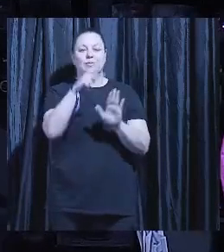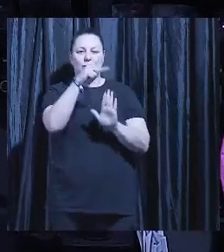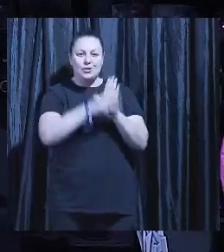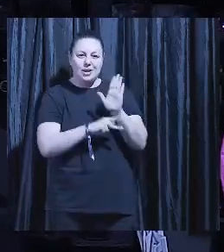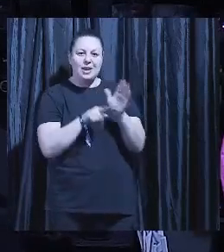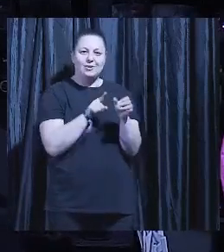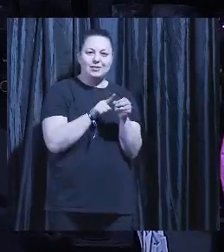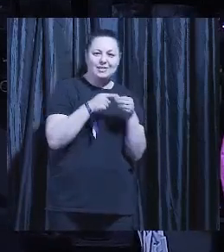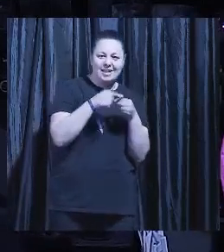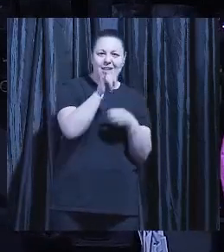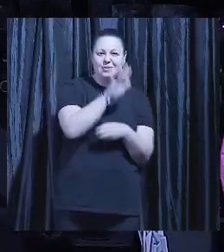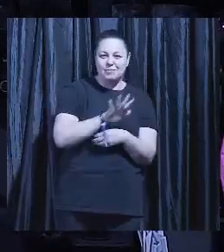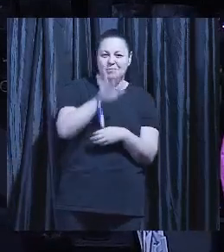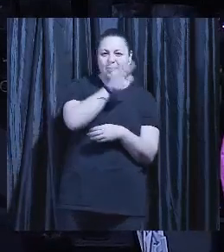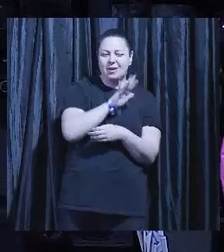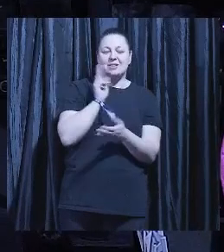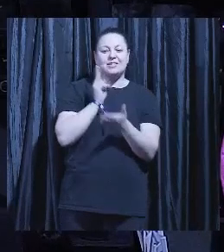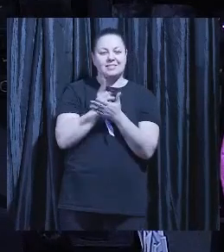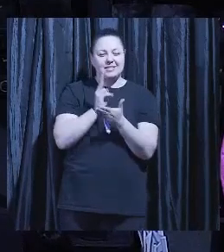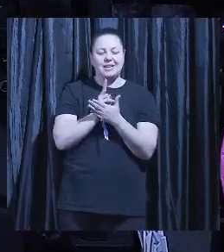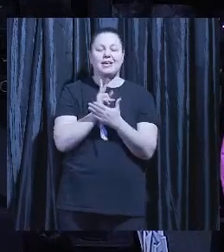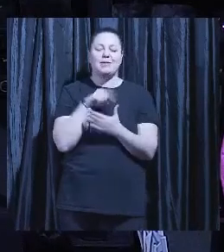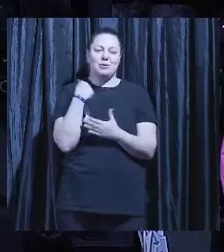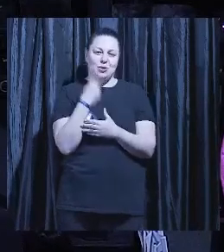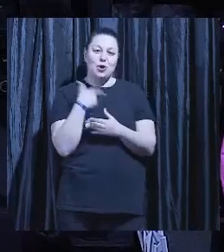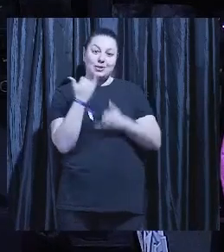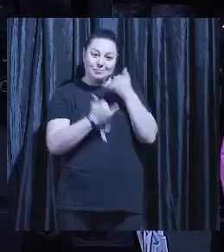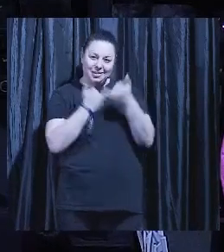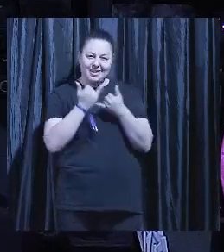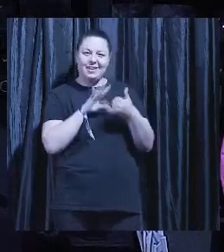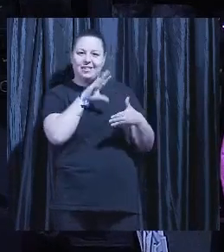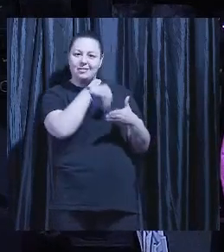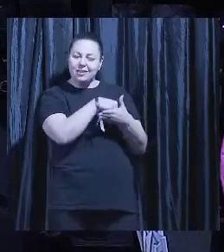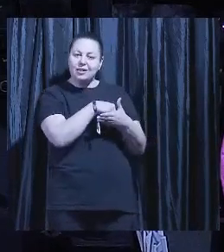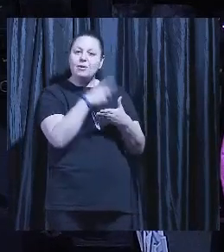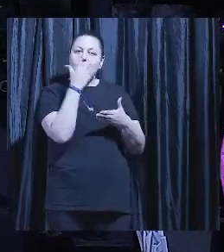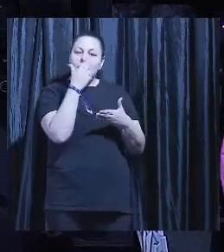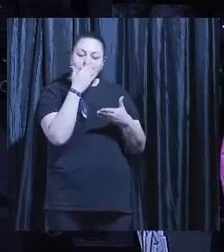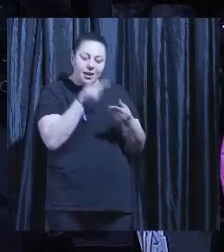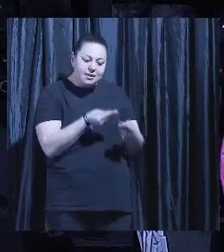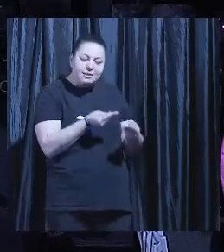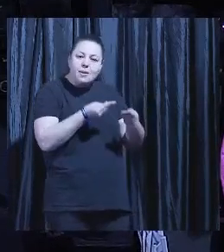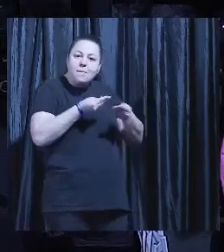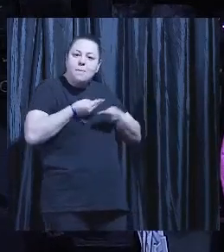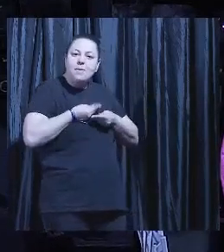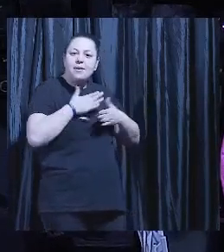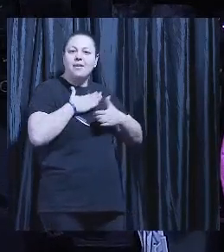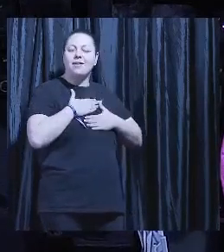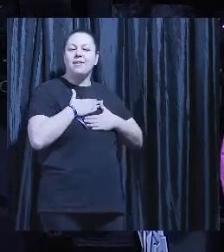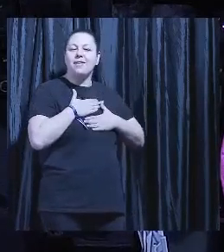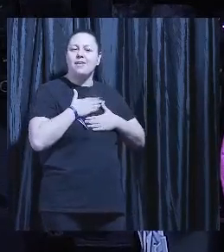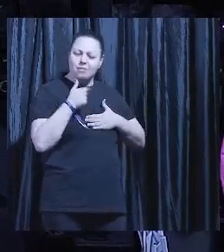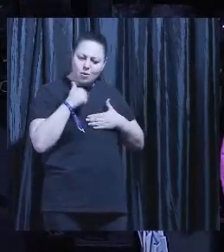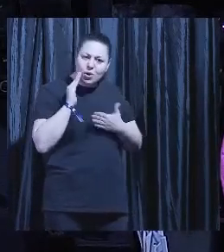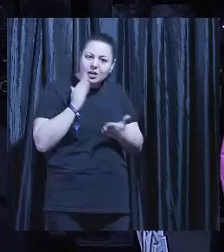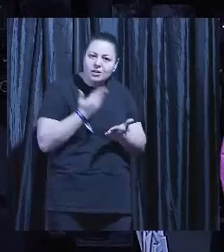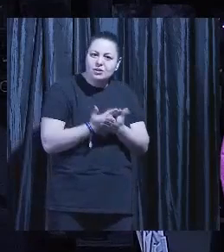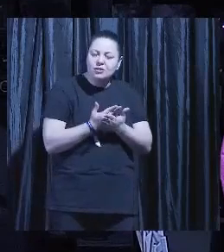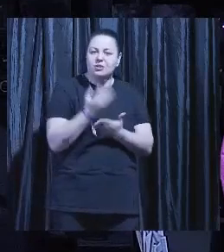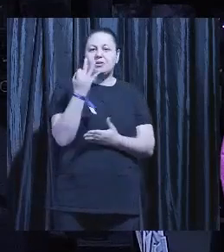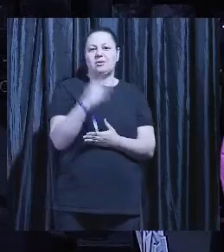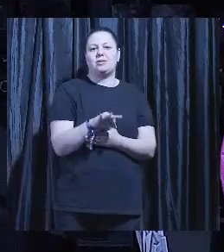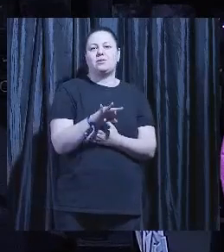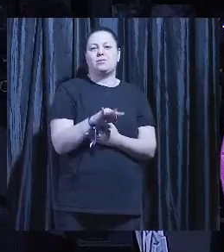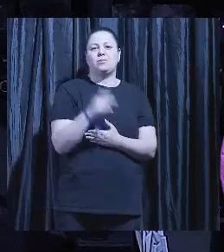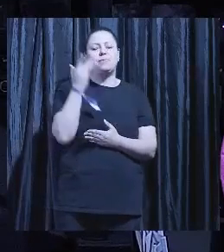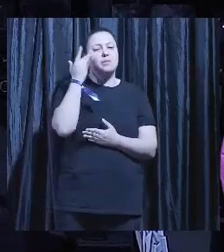a gente brinca dentro lá da Cidade da Imagem, que ele veio para mim como um download. E, de fato, eu acredito nisso. Eu acho que a